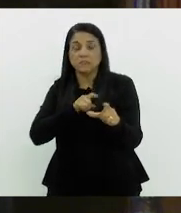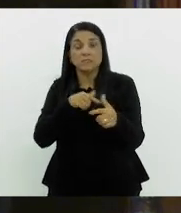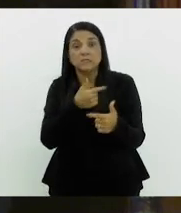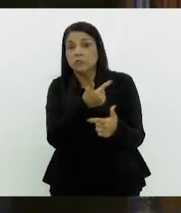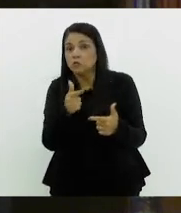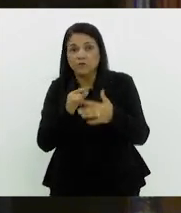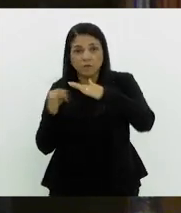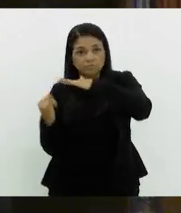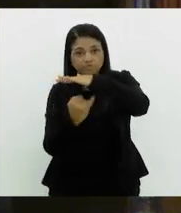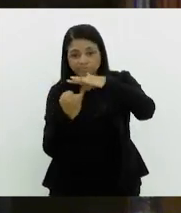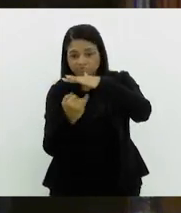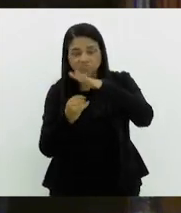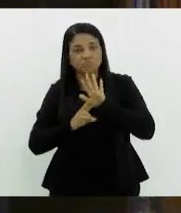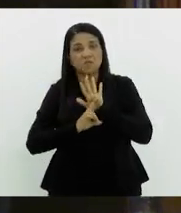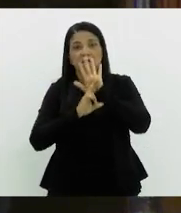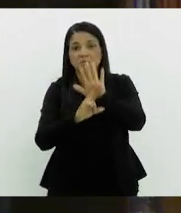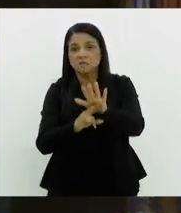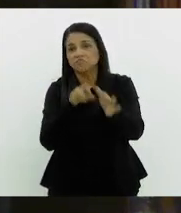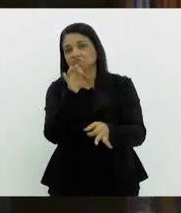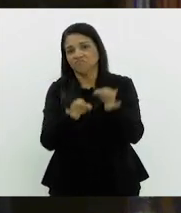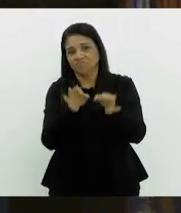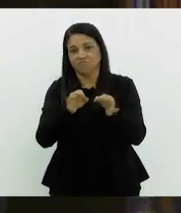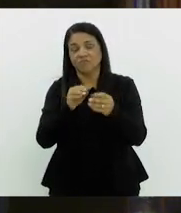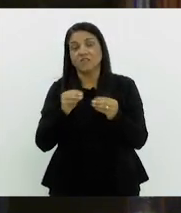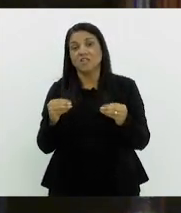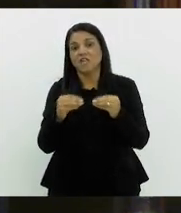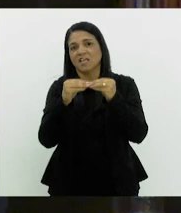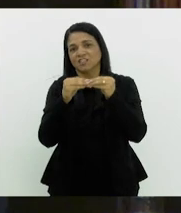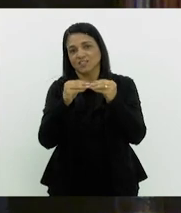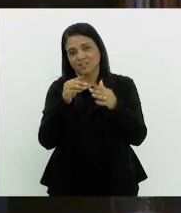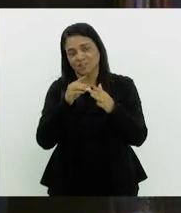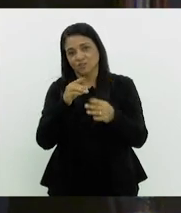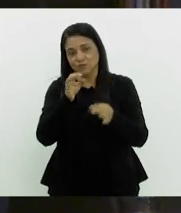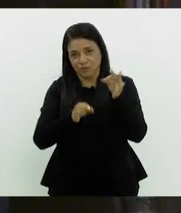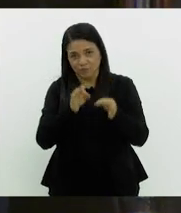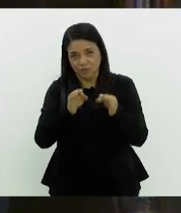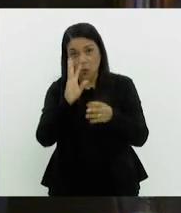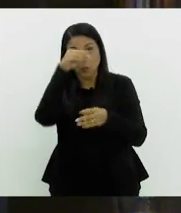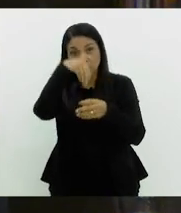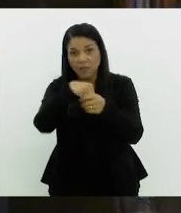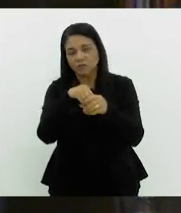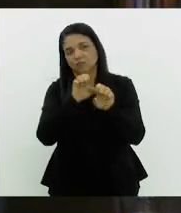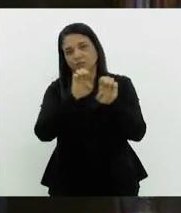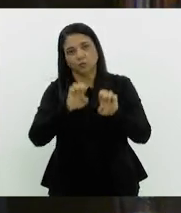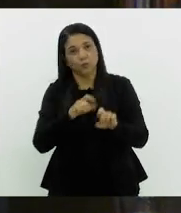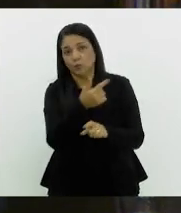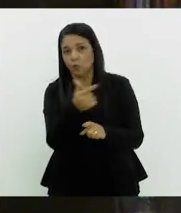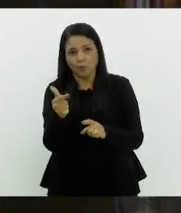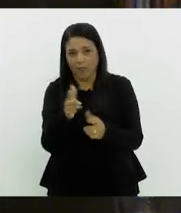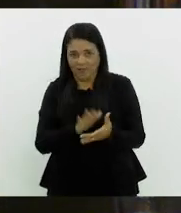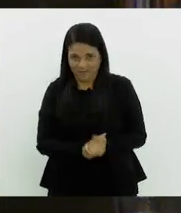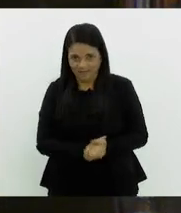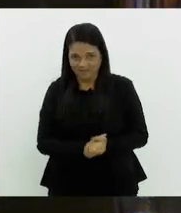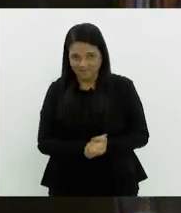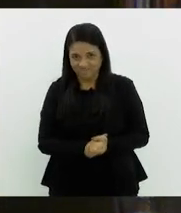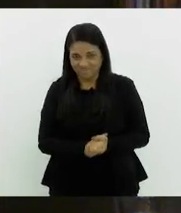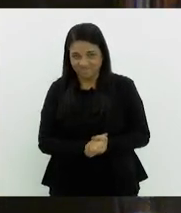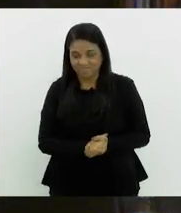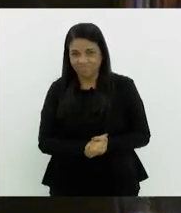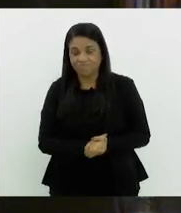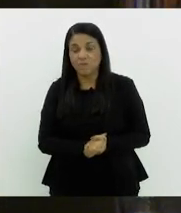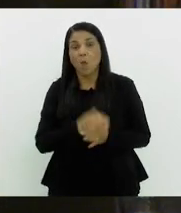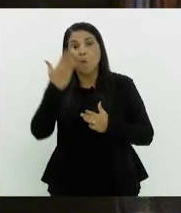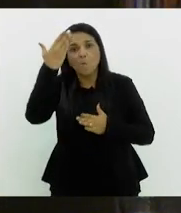consultoria, representação judicial e extrajudicial dentro de sua estrutura. E eu comprovo isso com